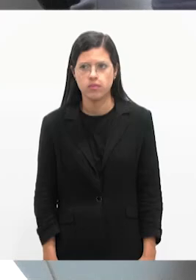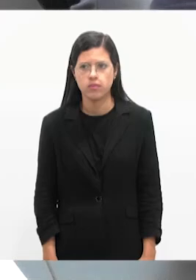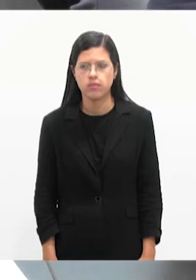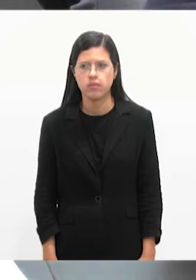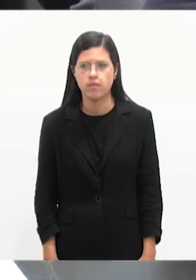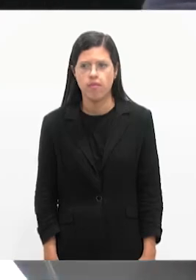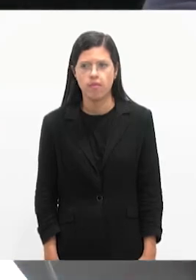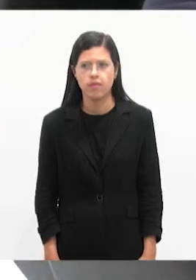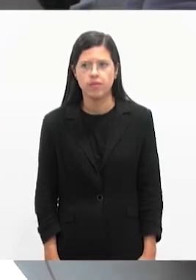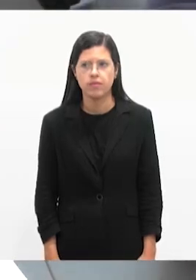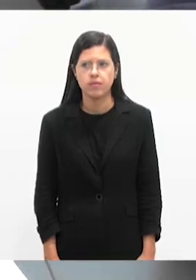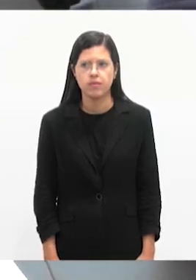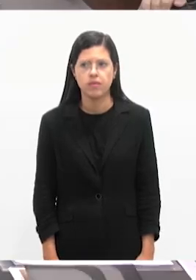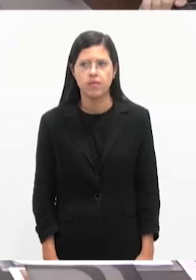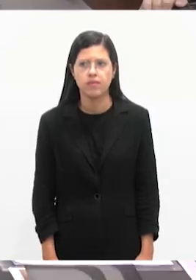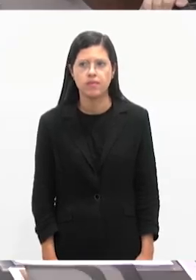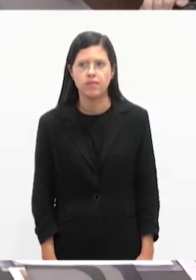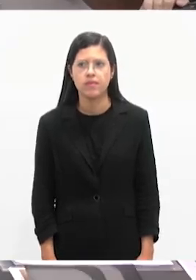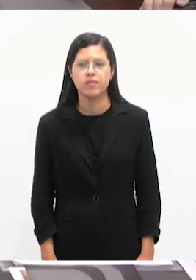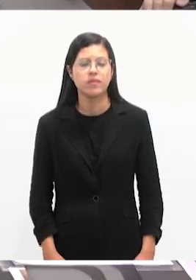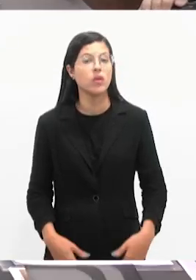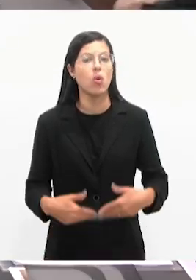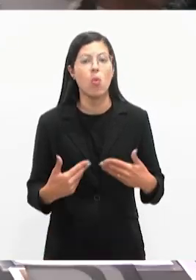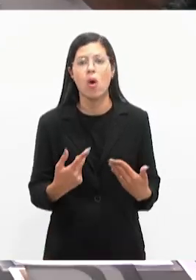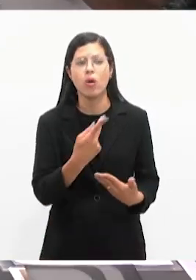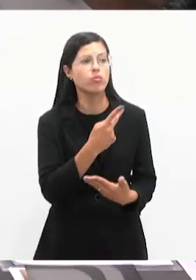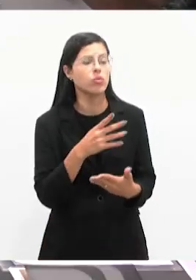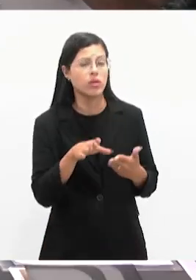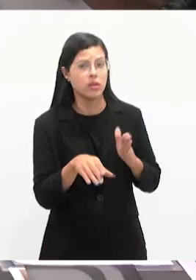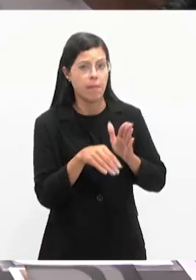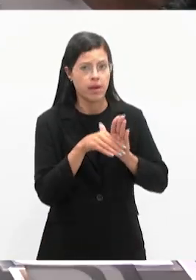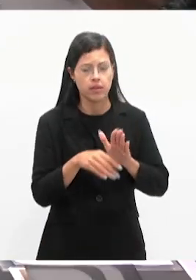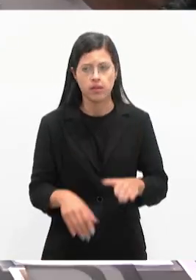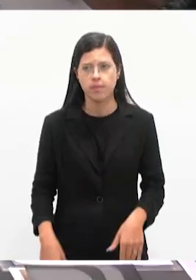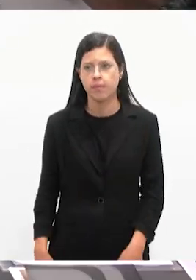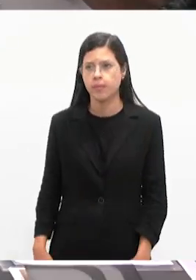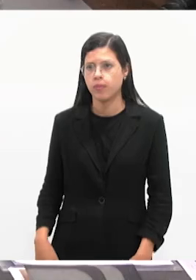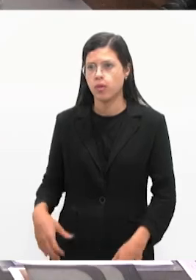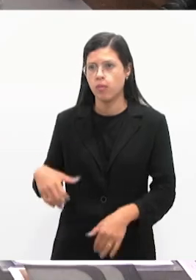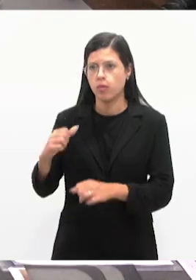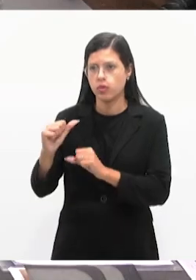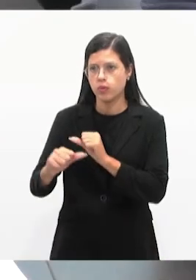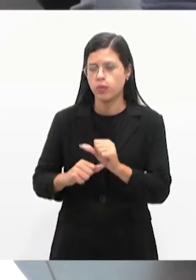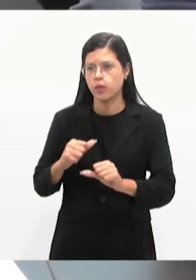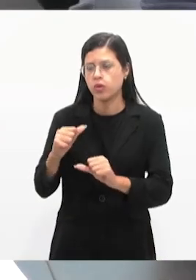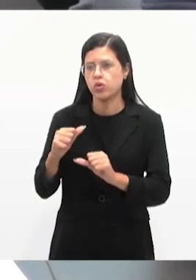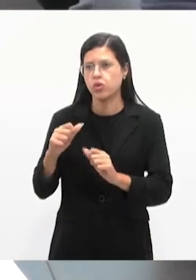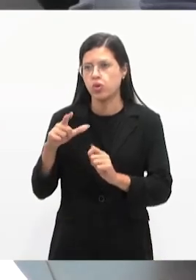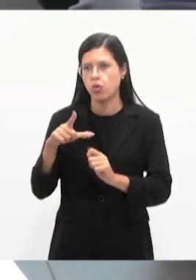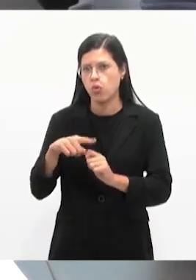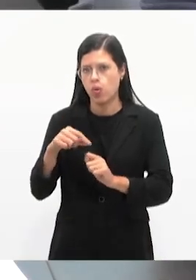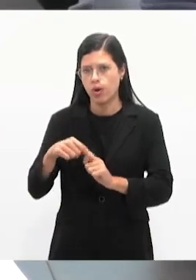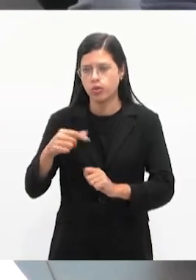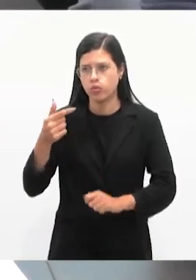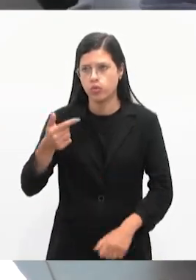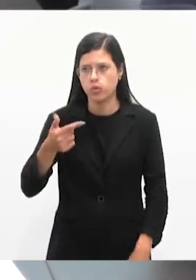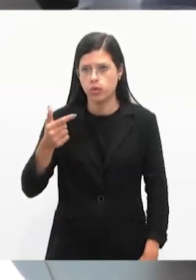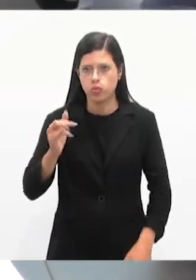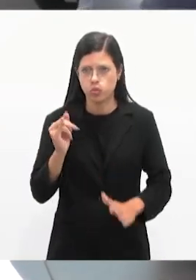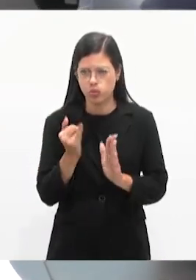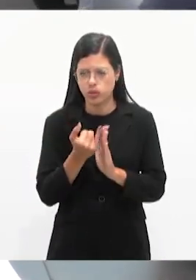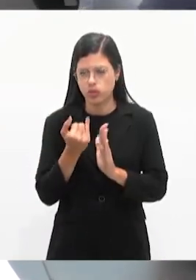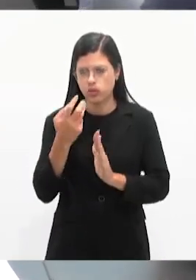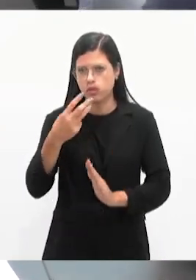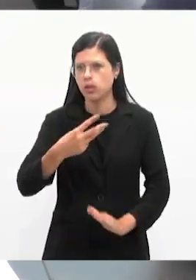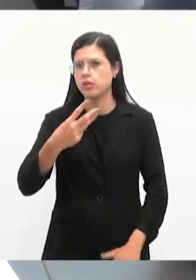Não. Qual é a natureza das suas emendas, deputada As Célia? emendas são modificativa ao inciso 3º do artigo 2º. Quais são?